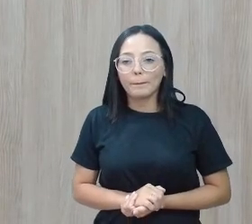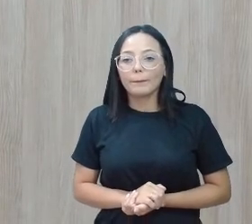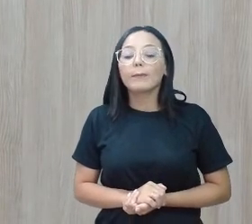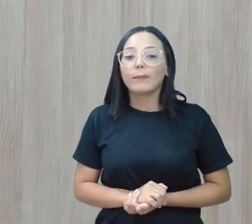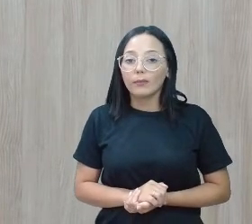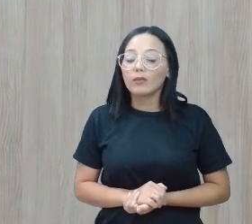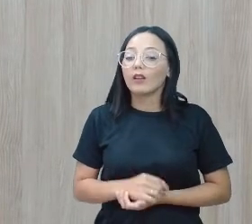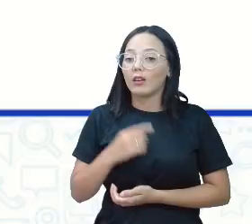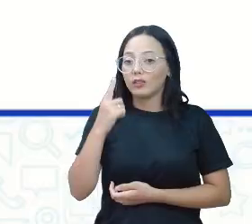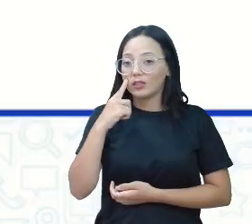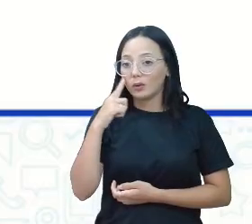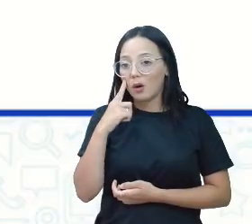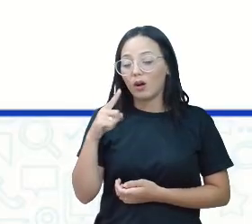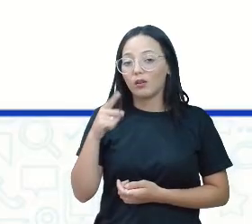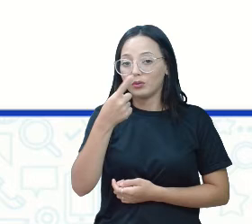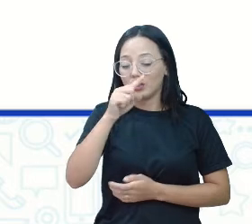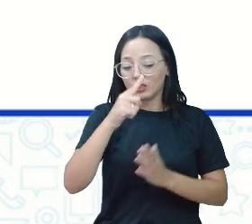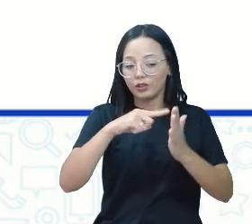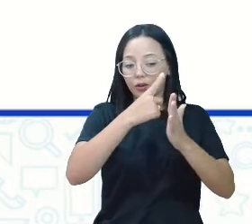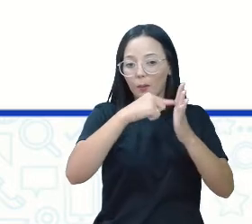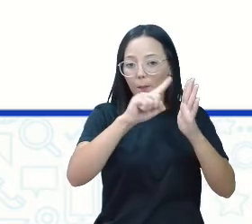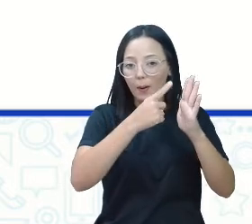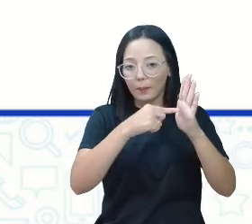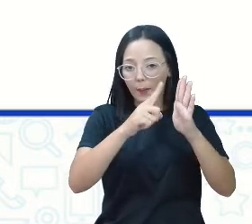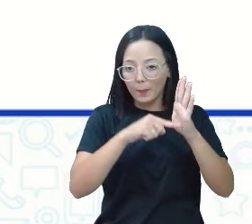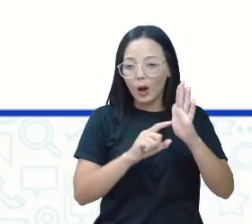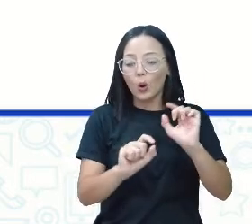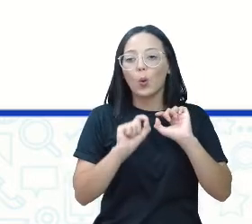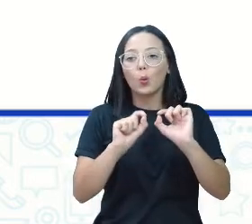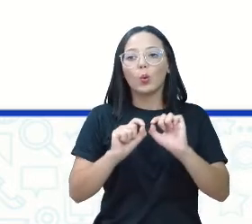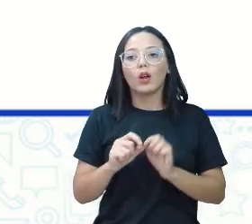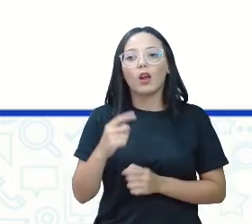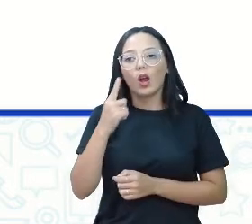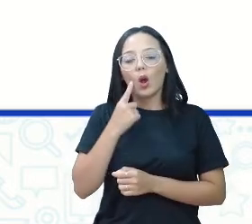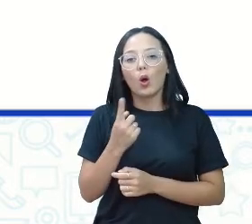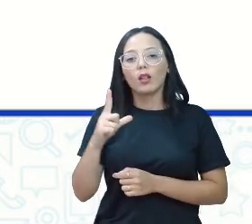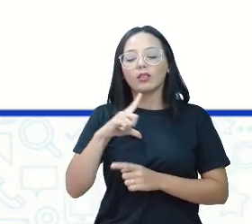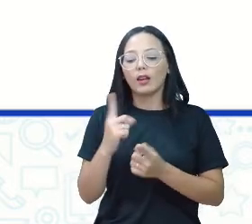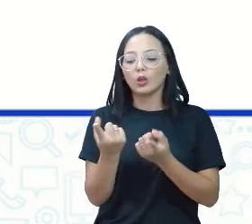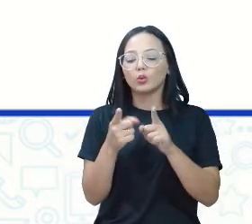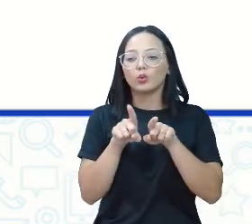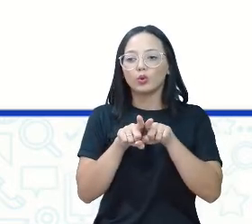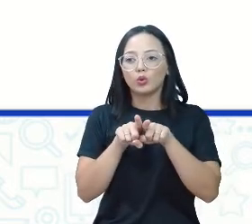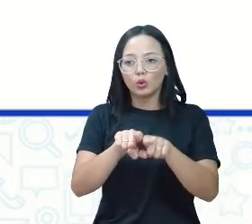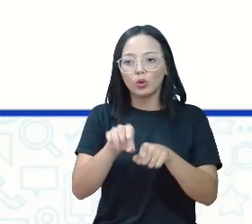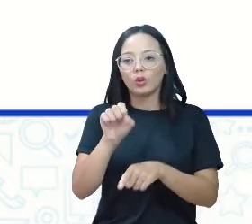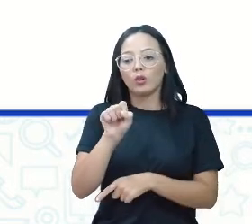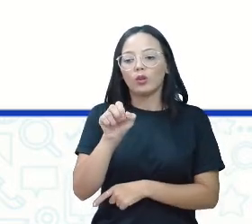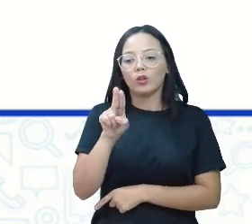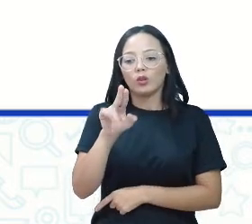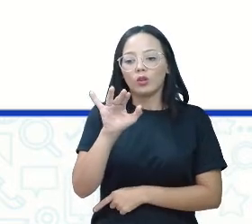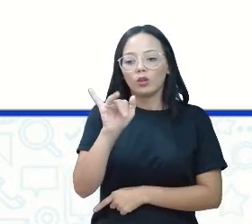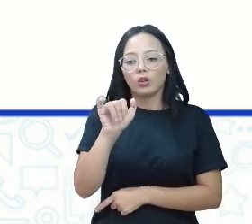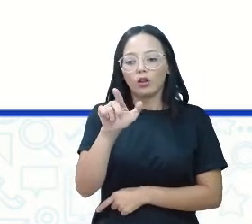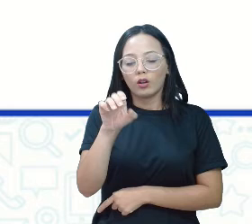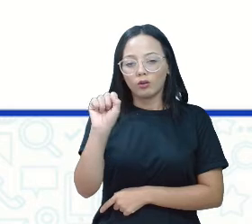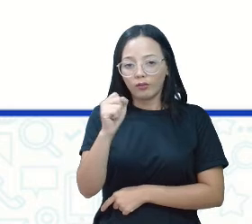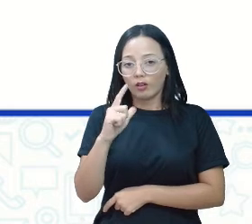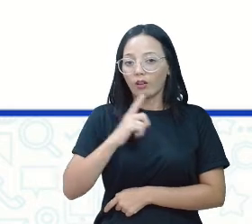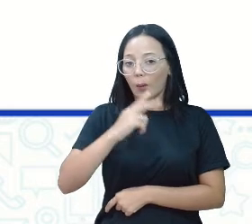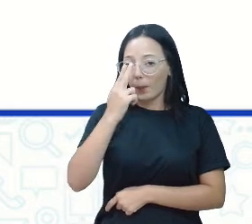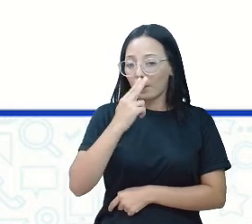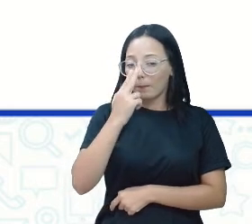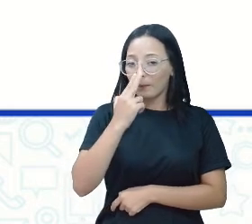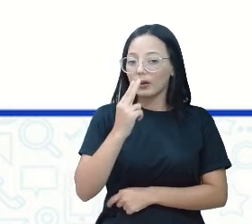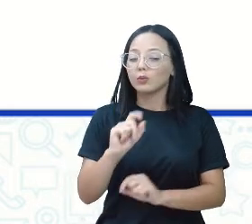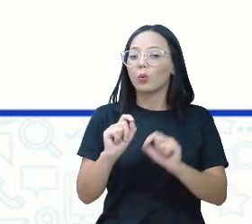temos aqui é essa: assinale a alternativa em que o par de sufixos possui o mesmo valor